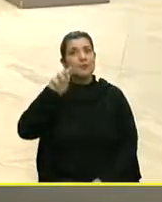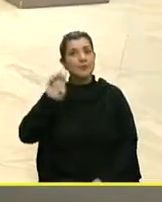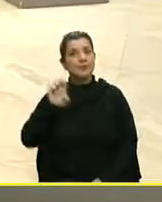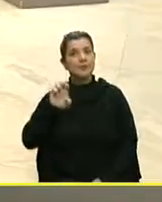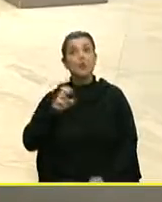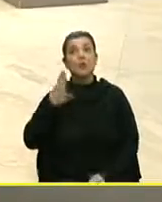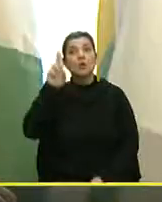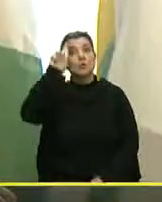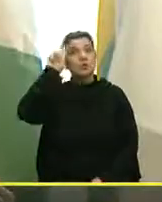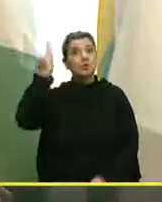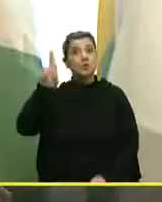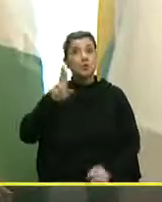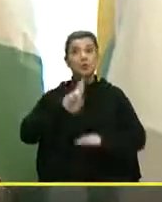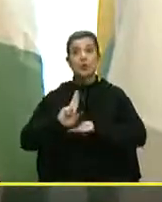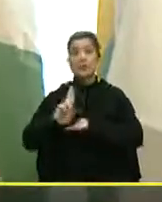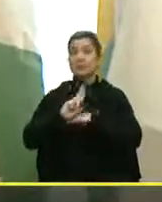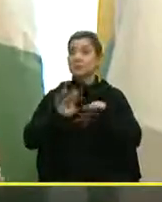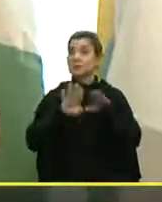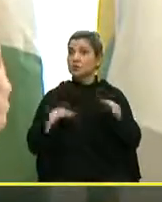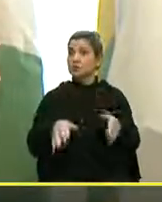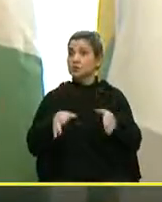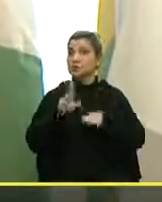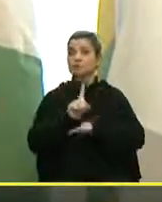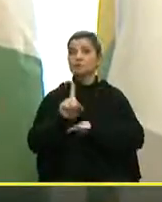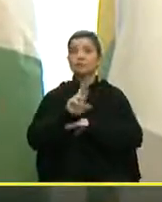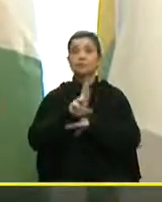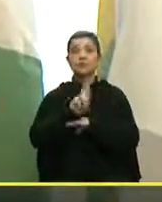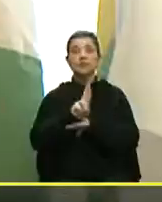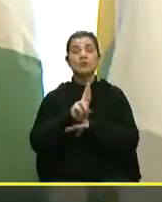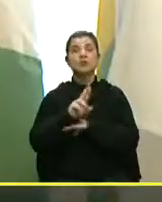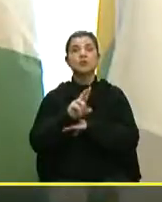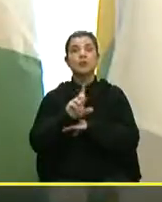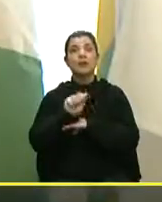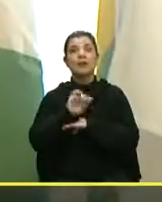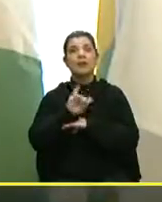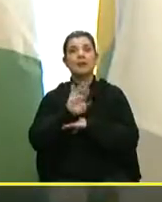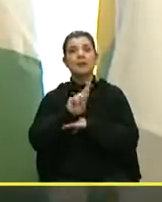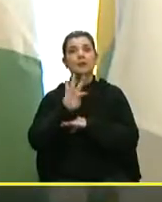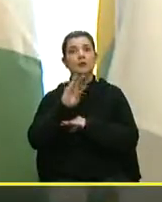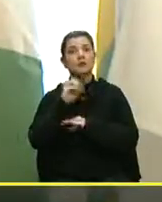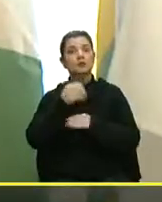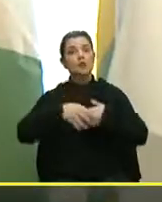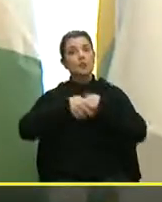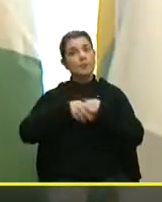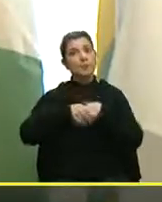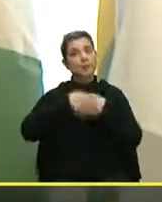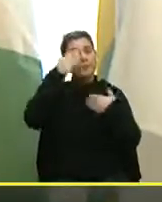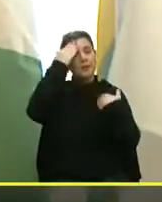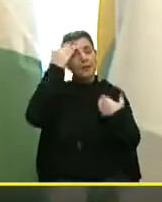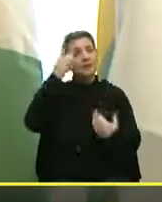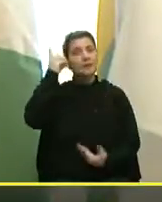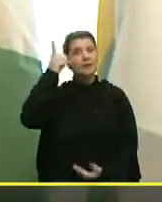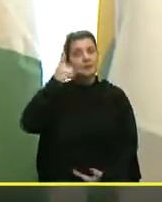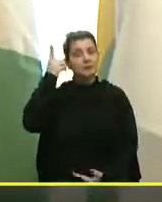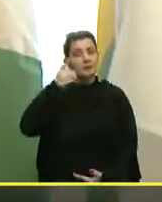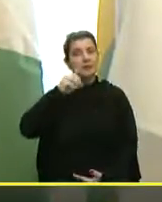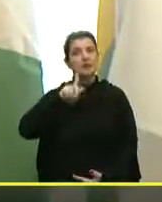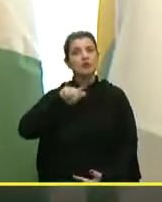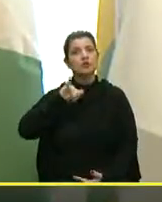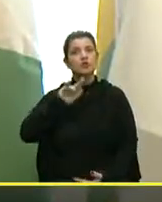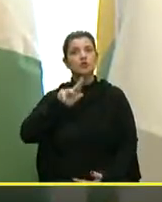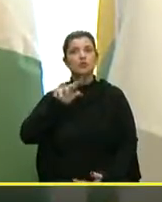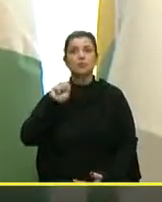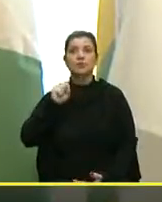da mesa diretora Deputado Airton Lima cumprimenta e agradece as seguintes presenças senhor Deputado de estepe Jesus do proponente